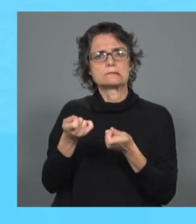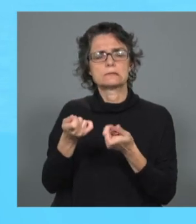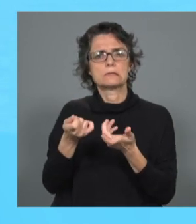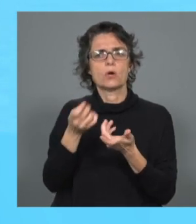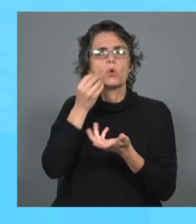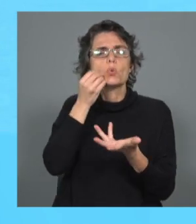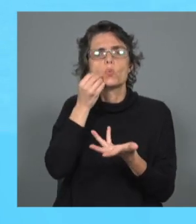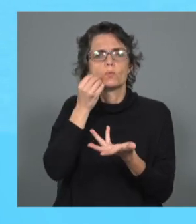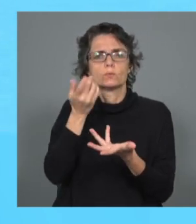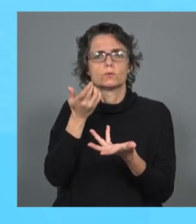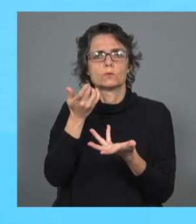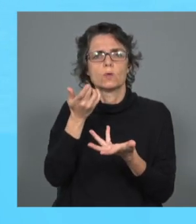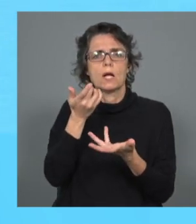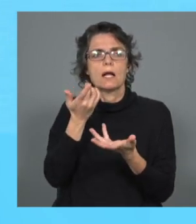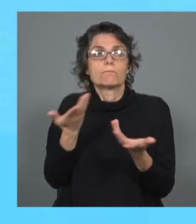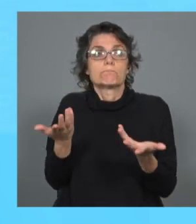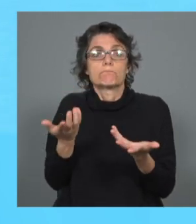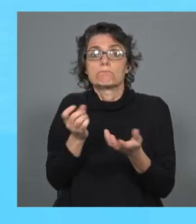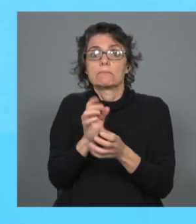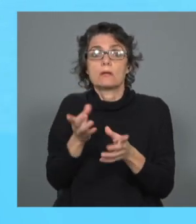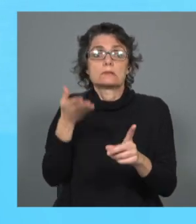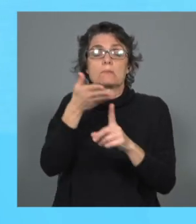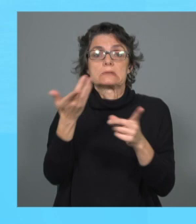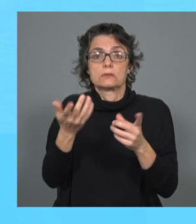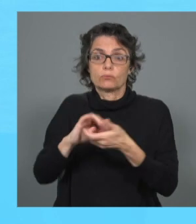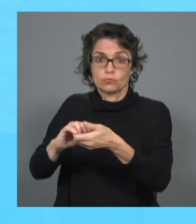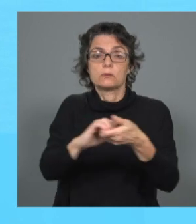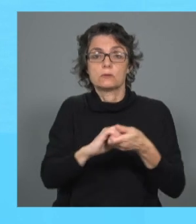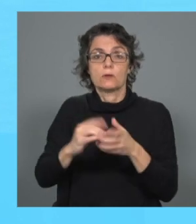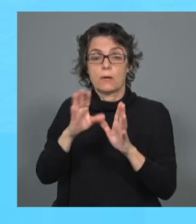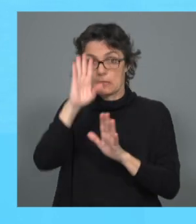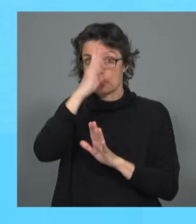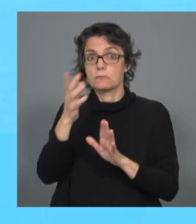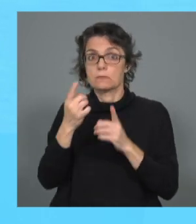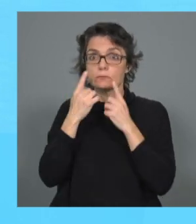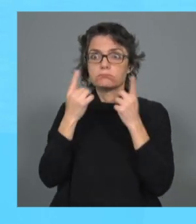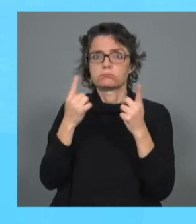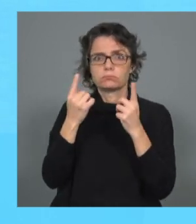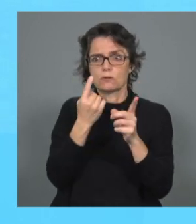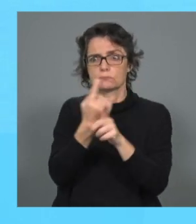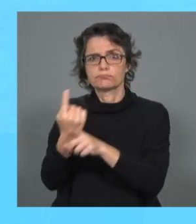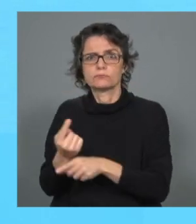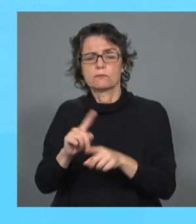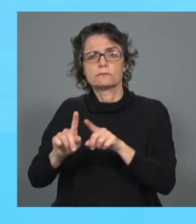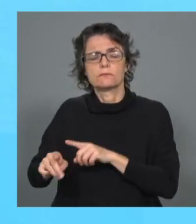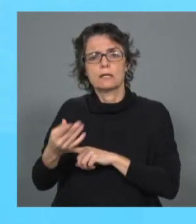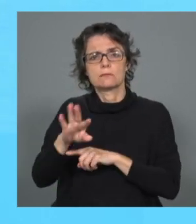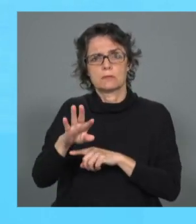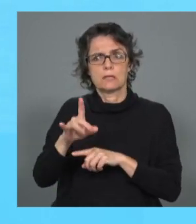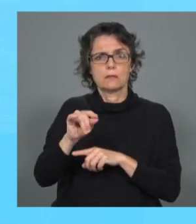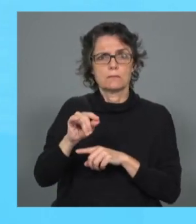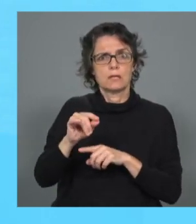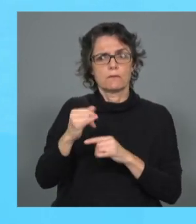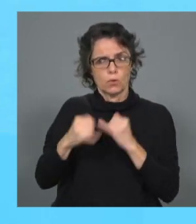solidariedade diante de tantas iniciativas, algumas correndo o risco de partir daqui para lá ao